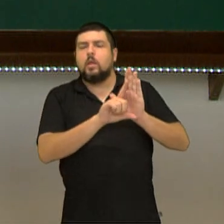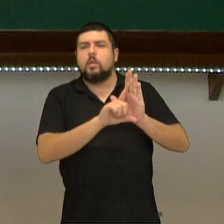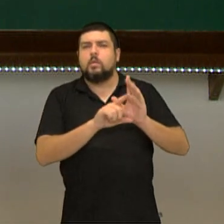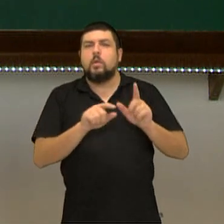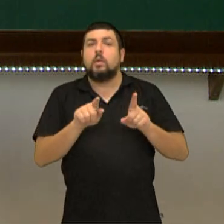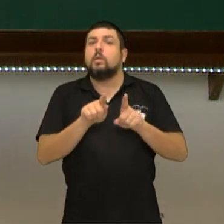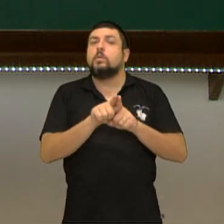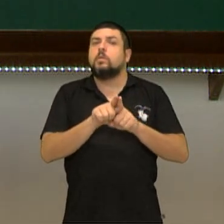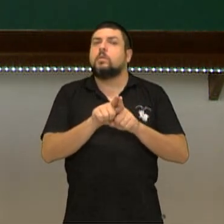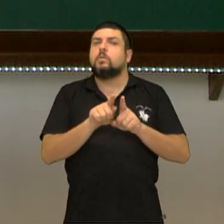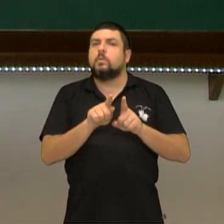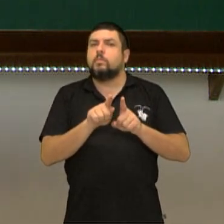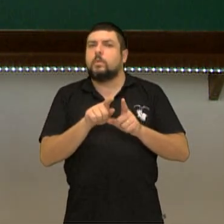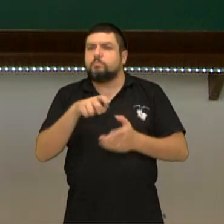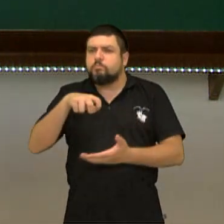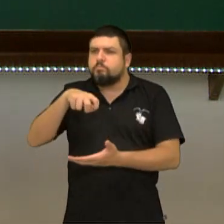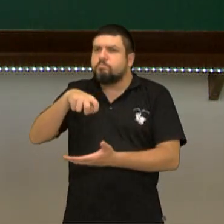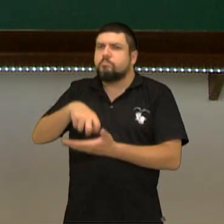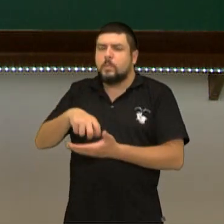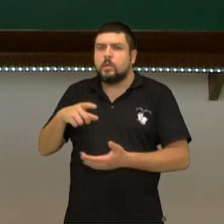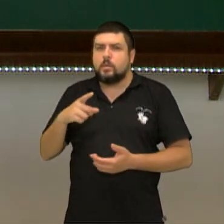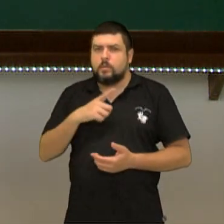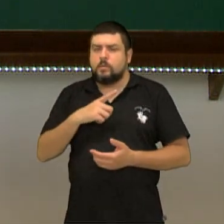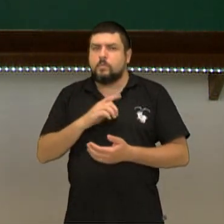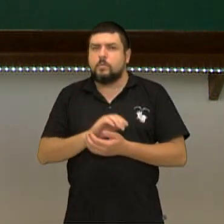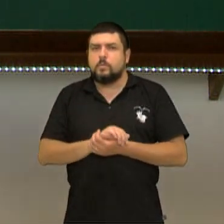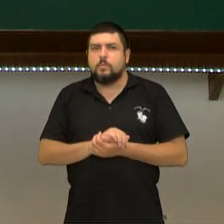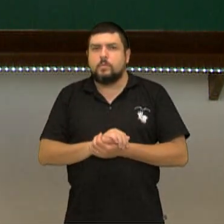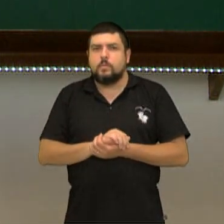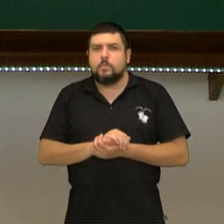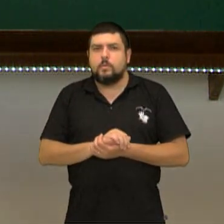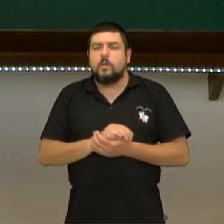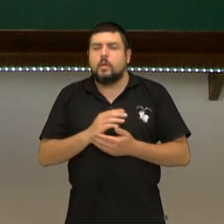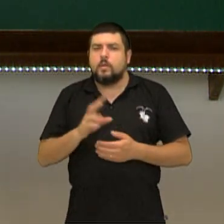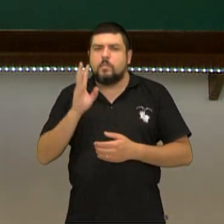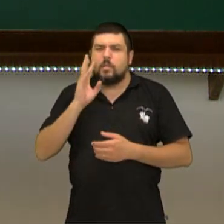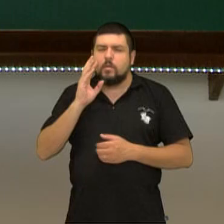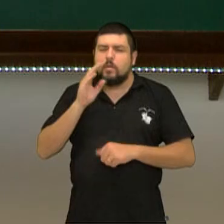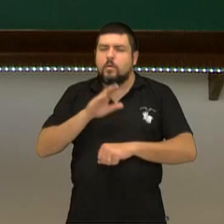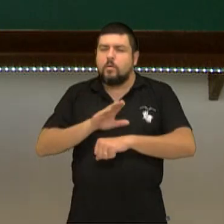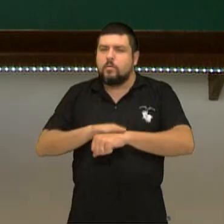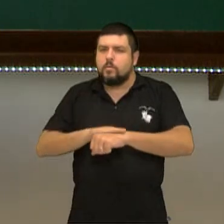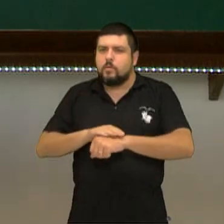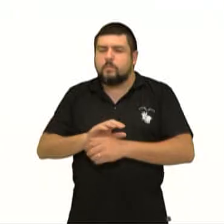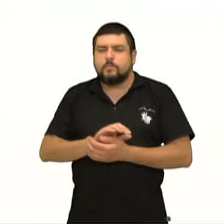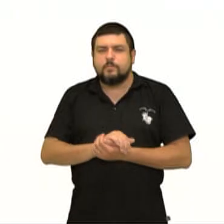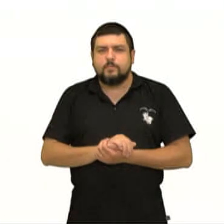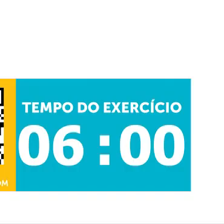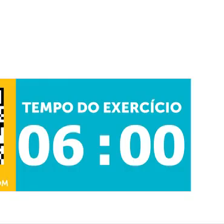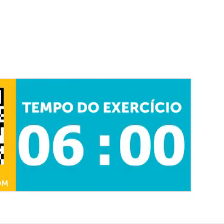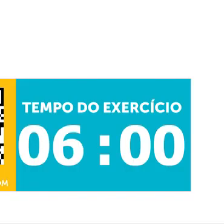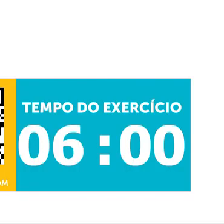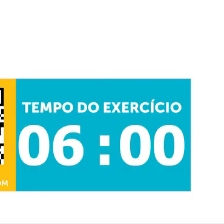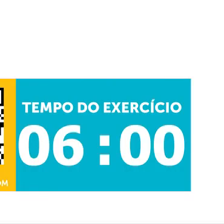atos que infringem essas leis. Então, essa questão é bacana, essa reflexão é legal, tempinho para vocês fazerem, pessoal.